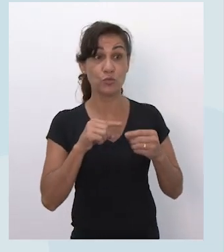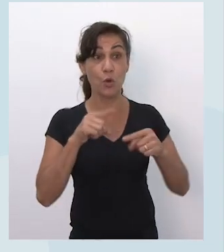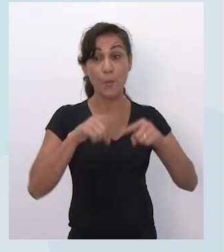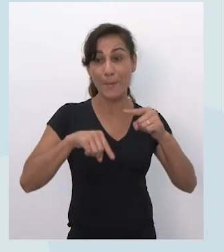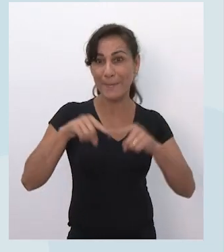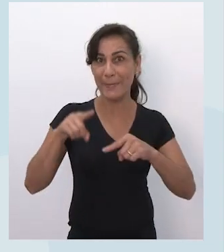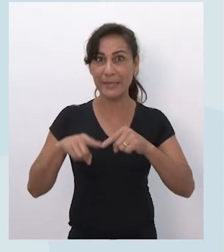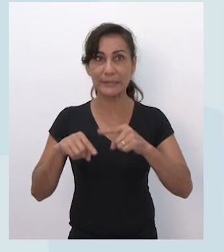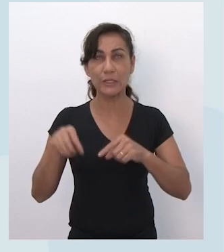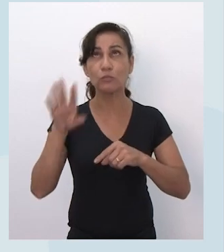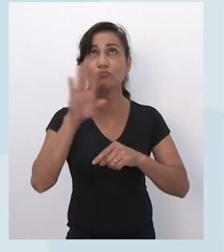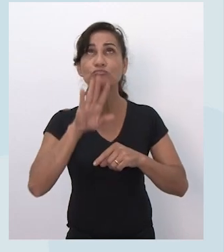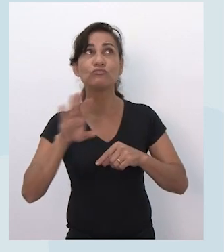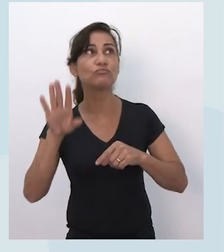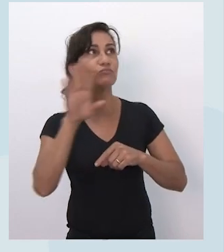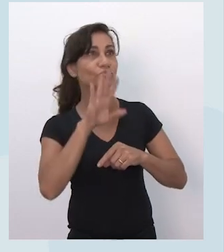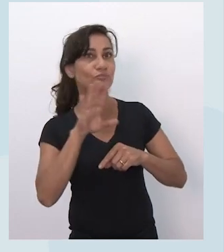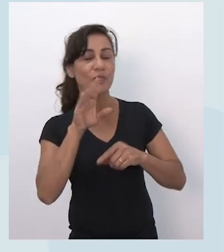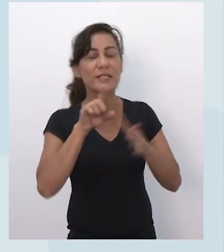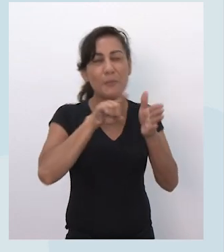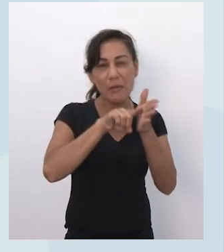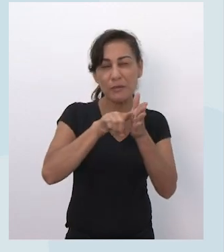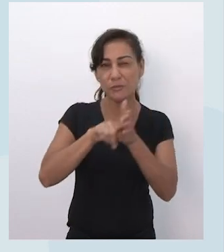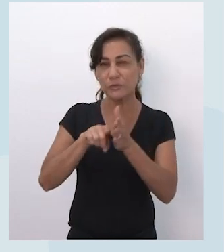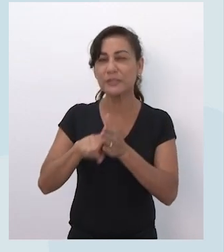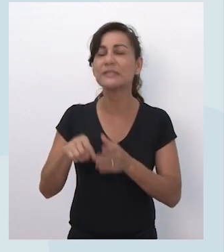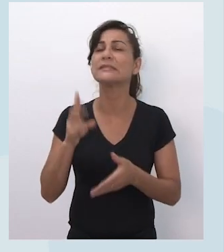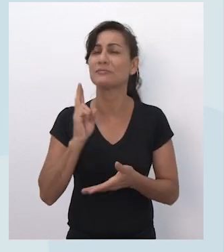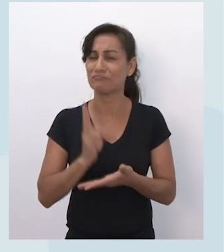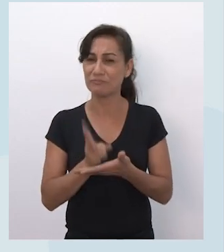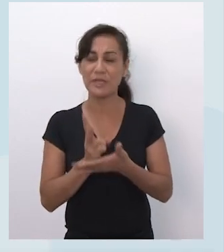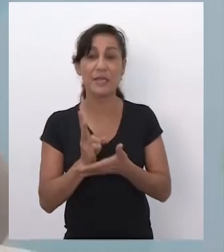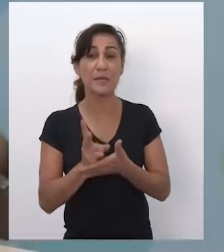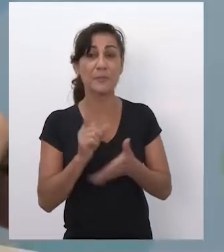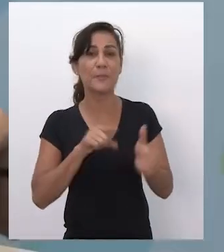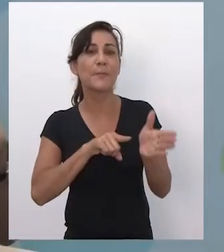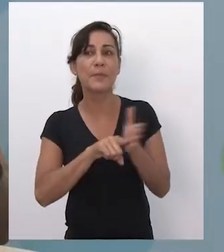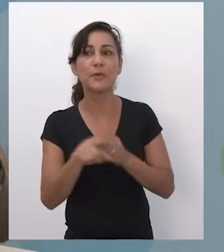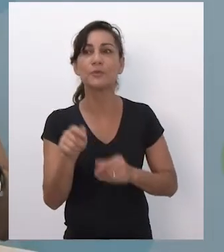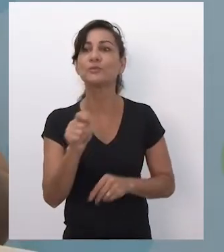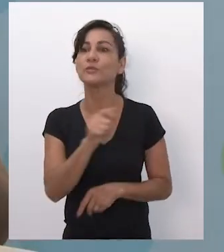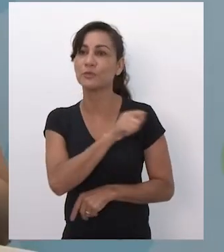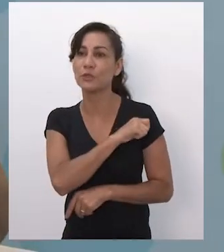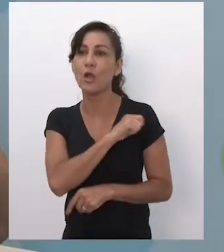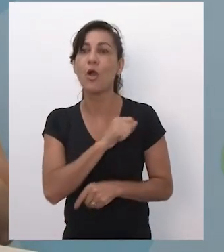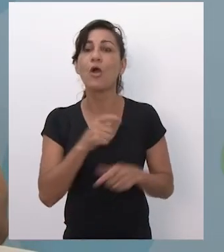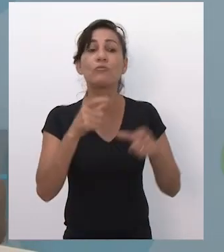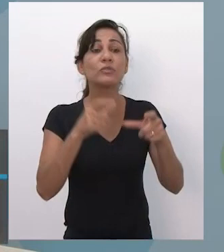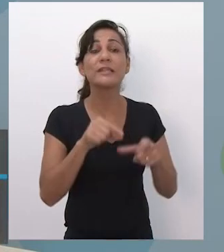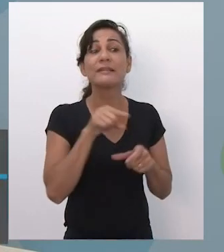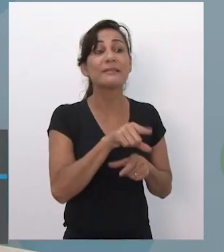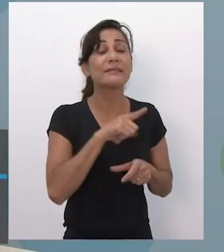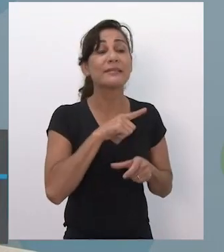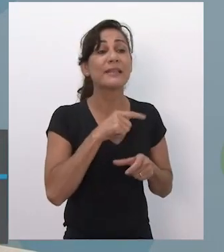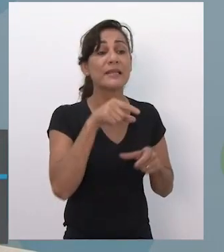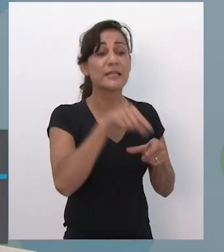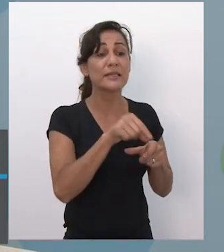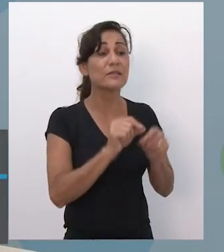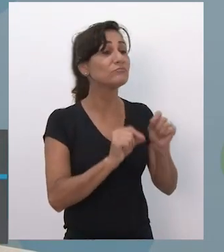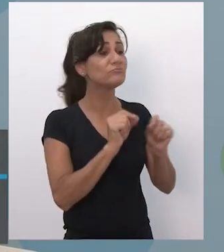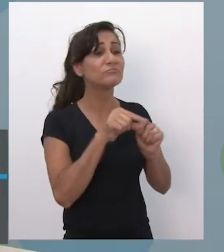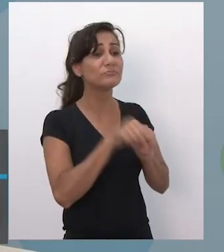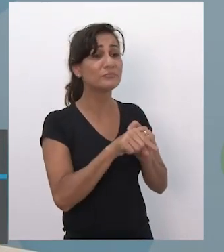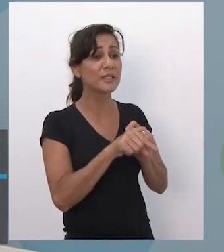espaço. Aqui, aquelas perguntas que a gente sempre faz para o estudante, né? O que existe em cada lugar? Onde é que está? Onde que se localizam